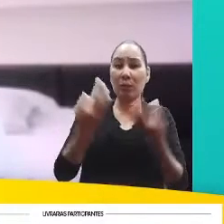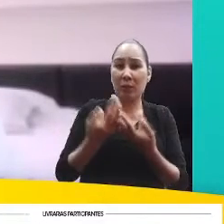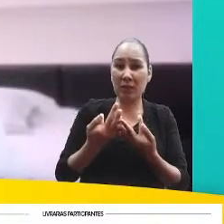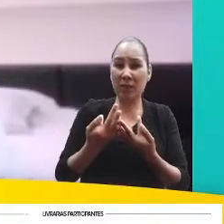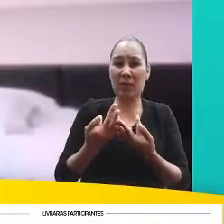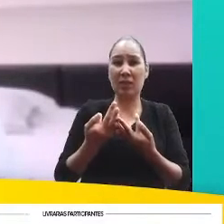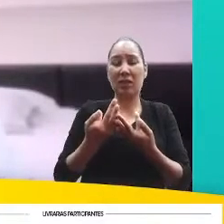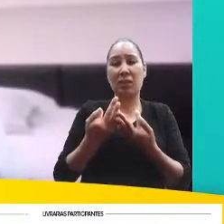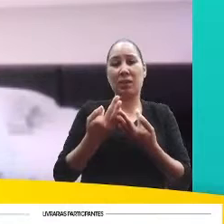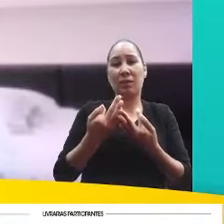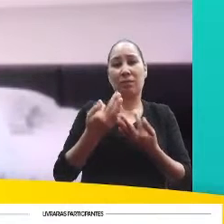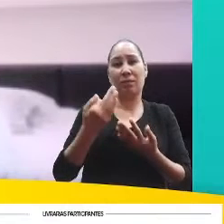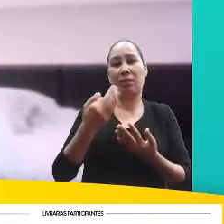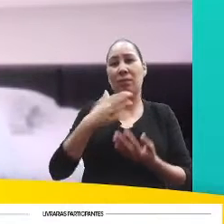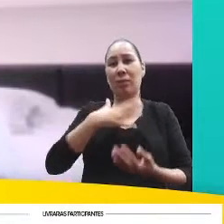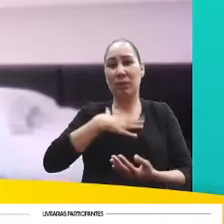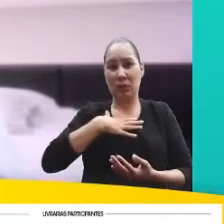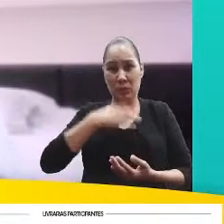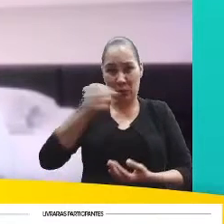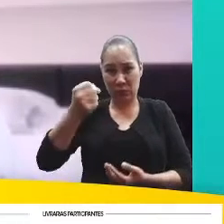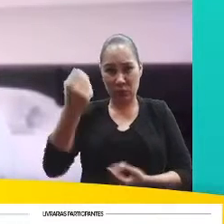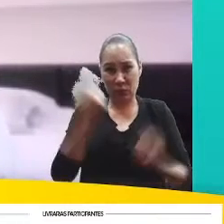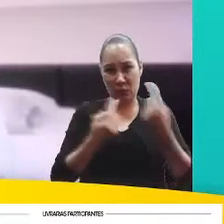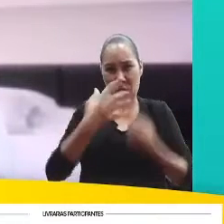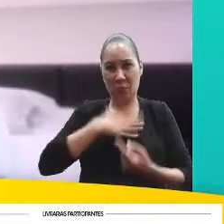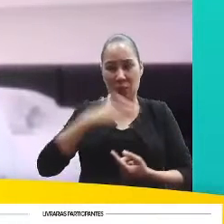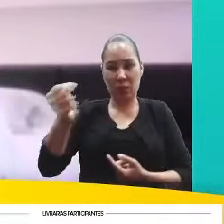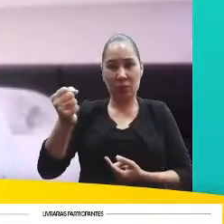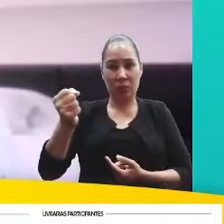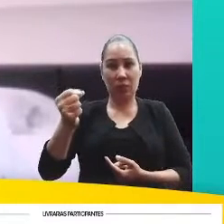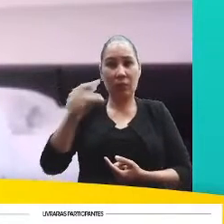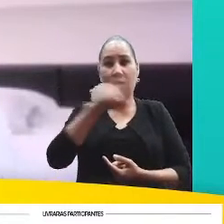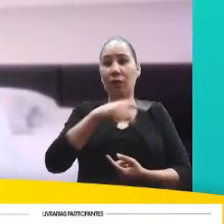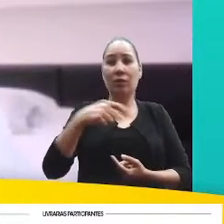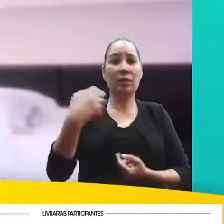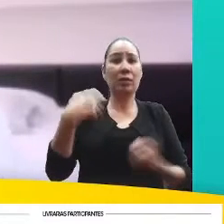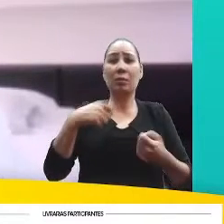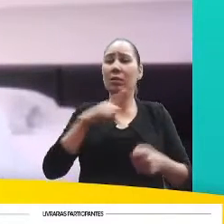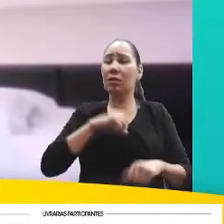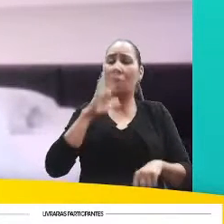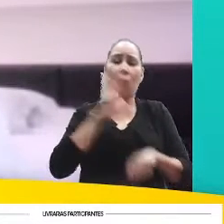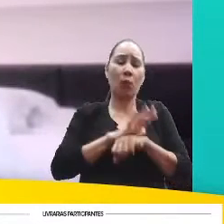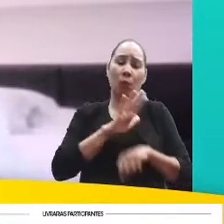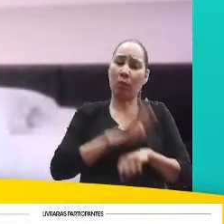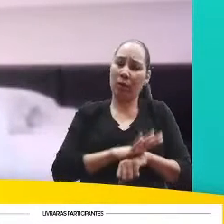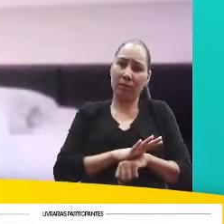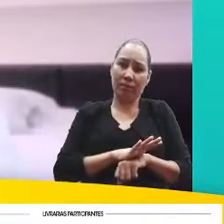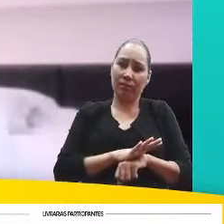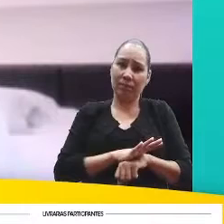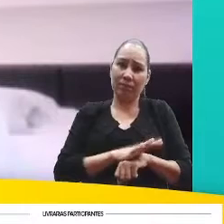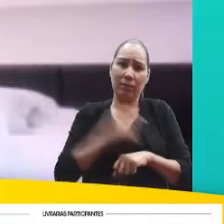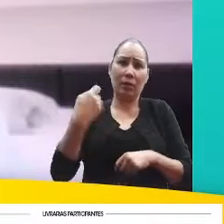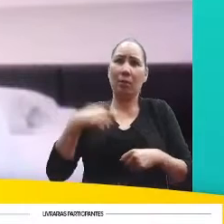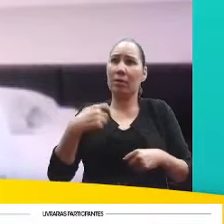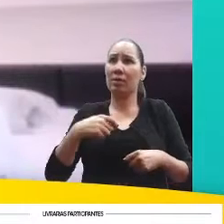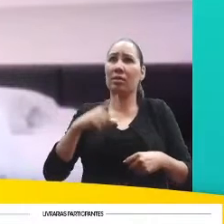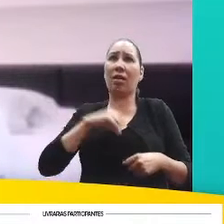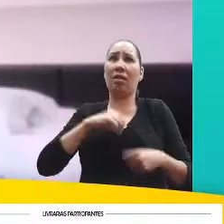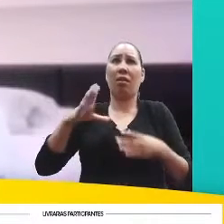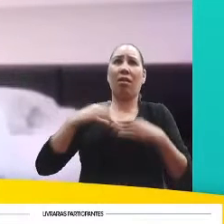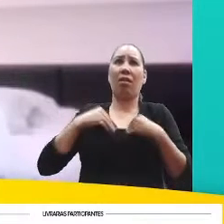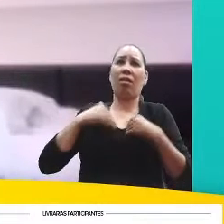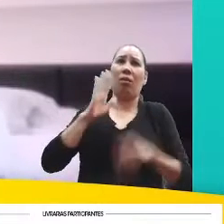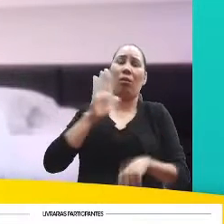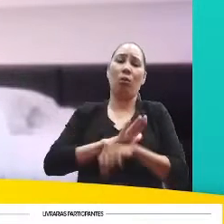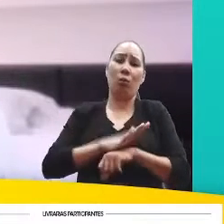por suicídio, não se entreguem à culpa. Não se entreguem à culpa. A